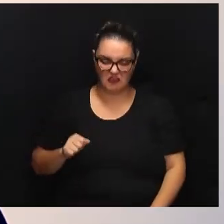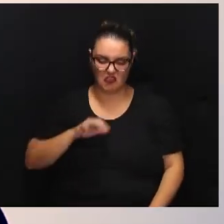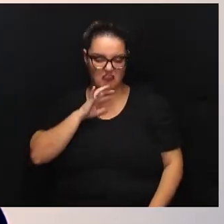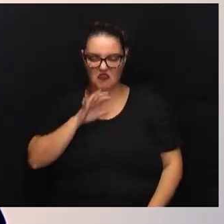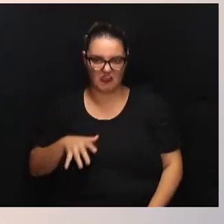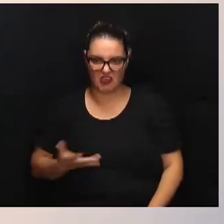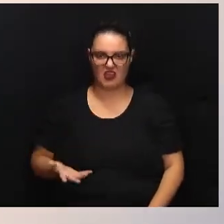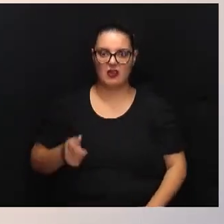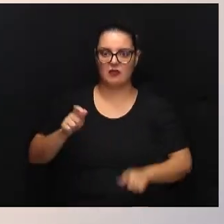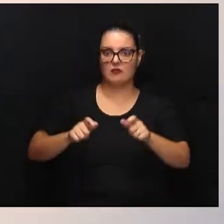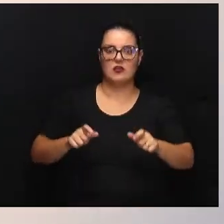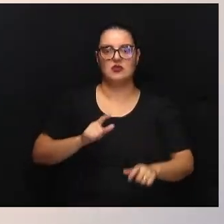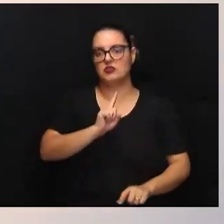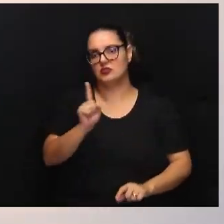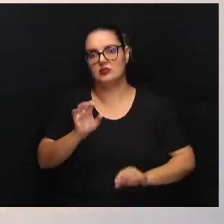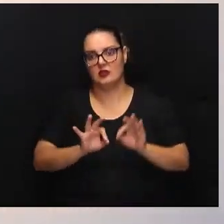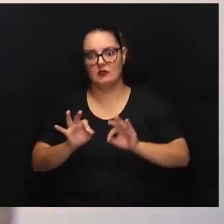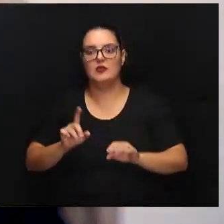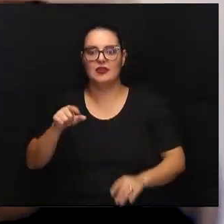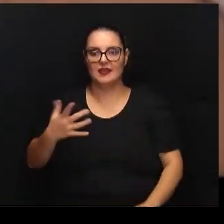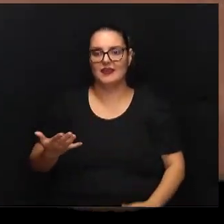gente. Obrigada.